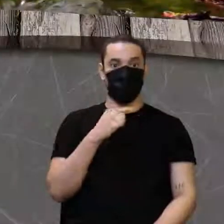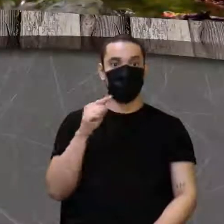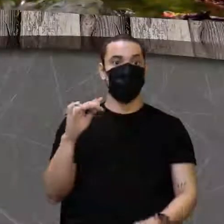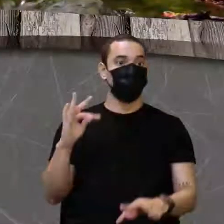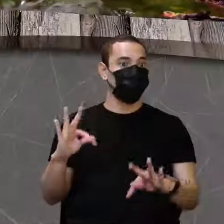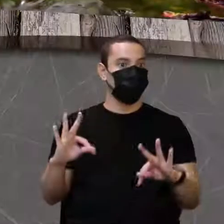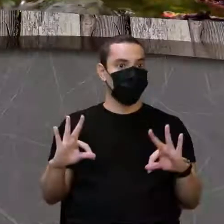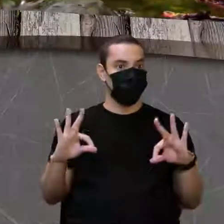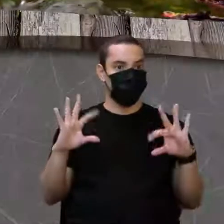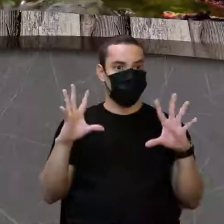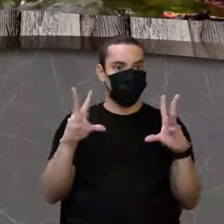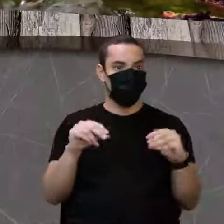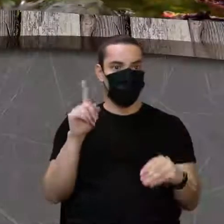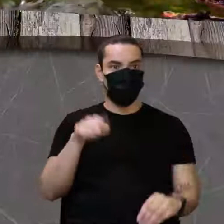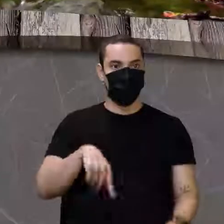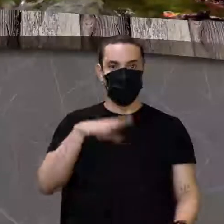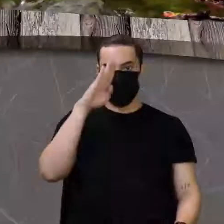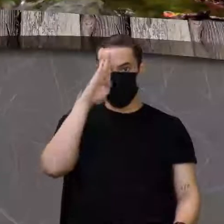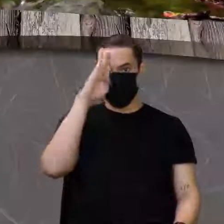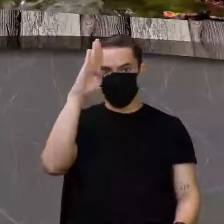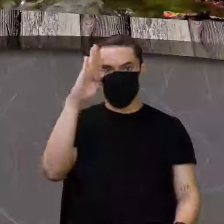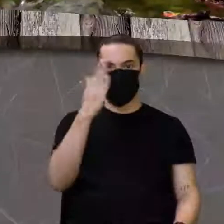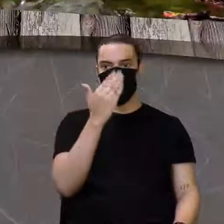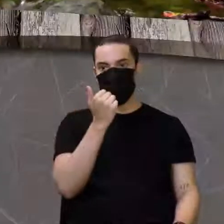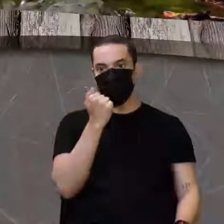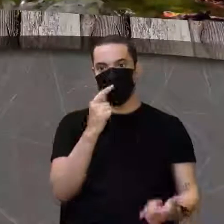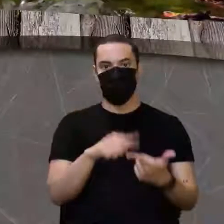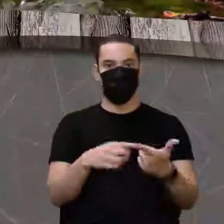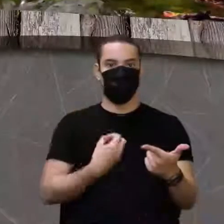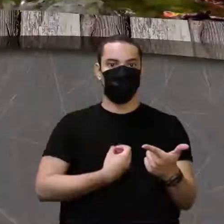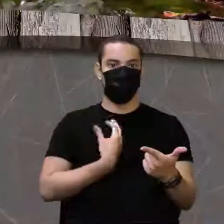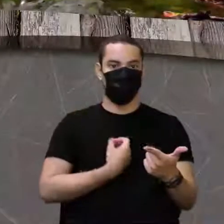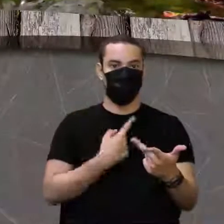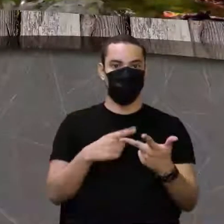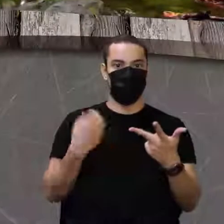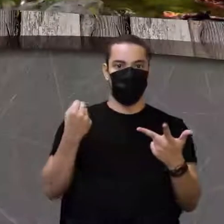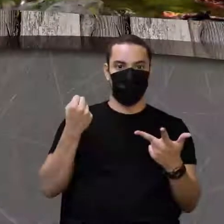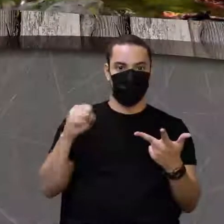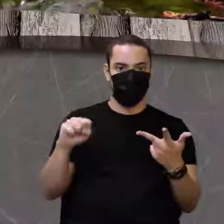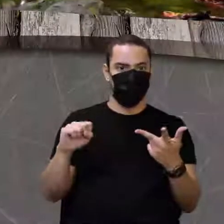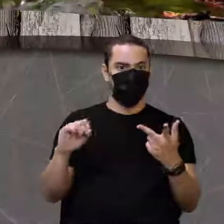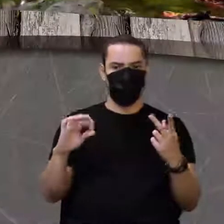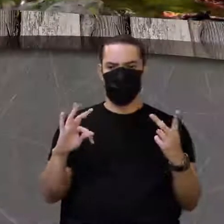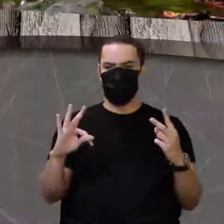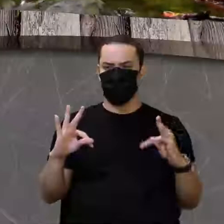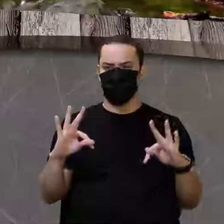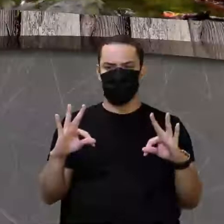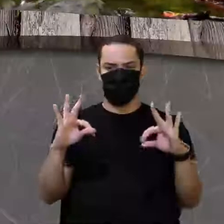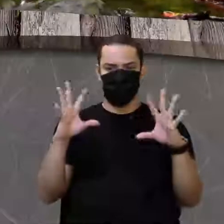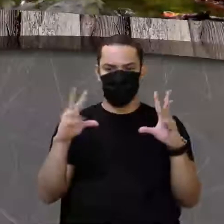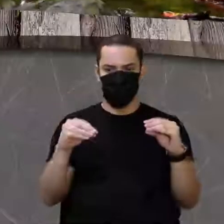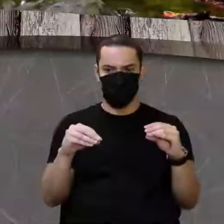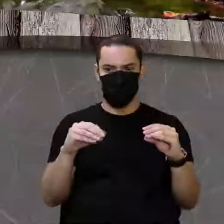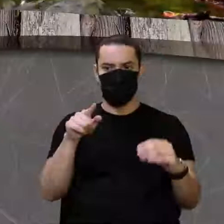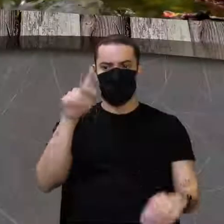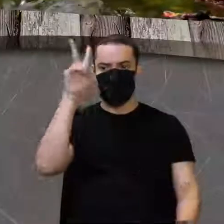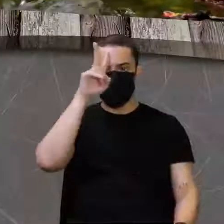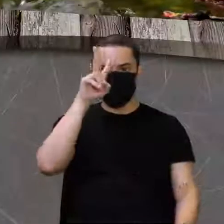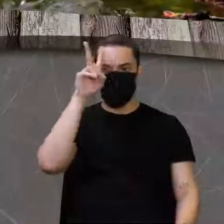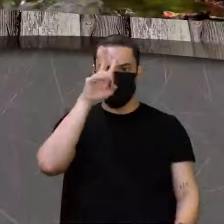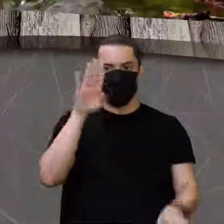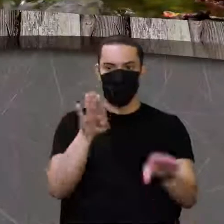todos esses elementos aí são fundamentais. Alimentação, reprodução, defesa, locomoção, tudo tem a ver. E lembra que a gente falou da